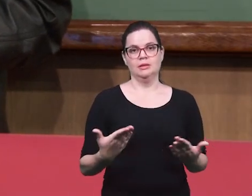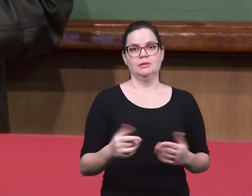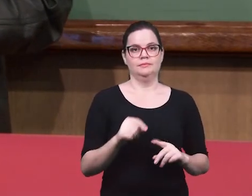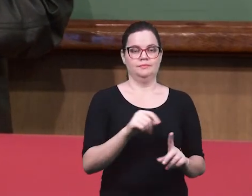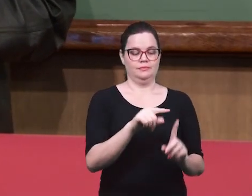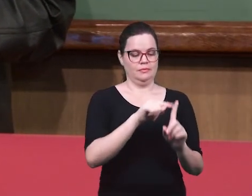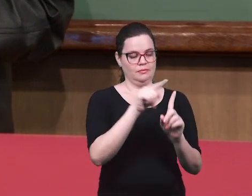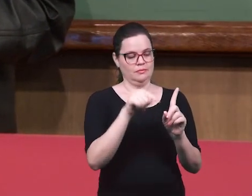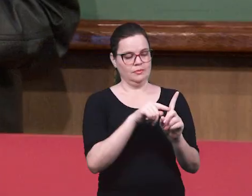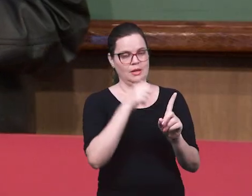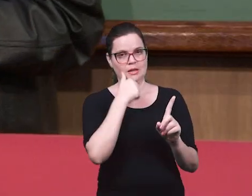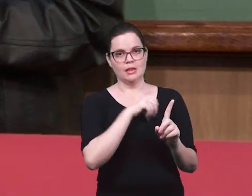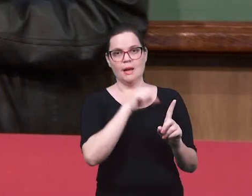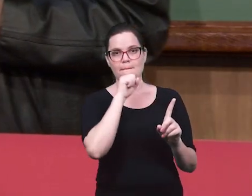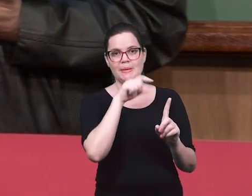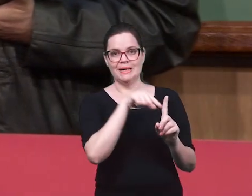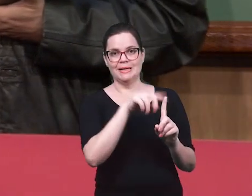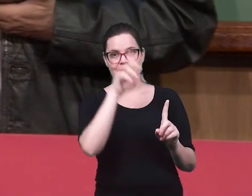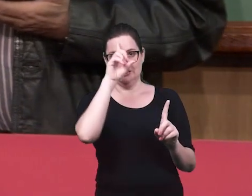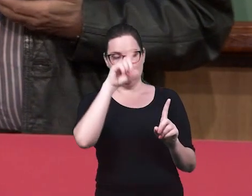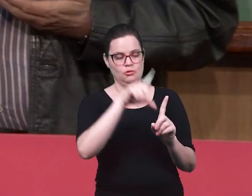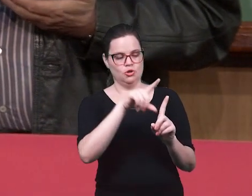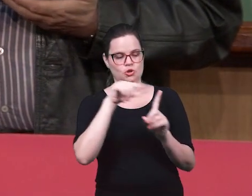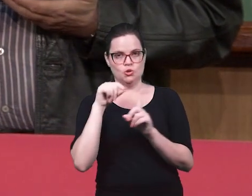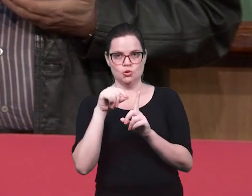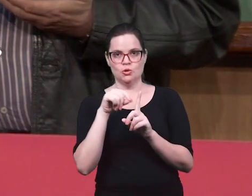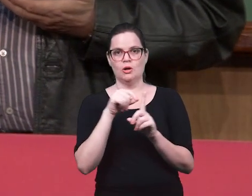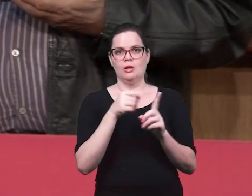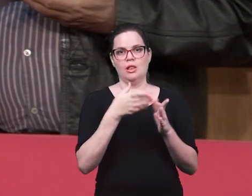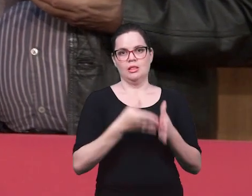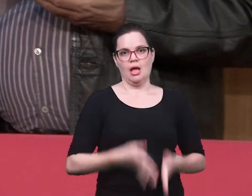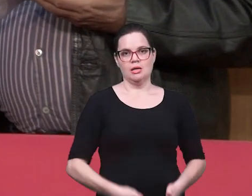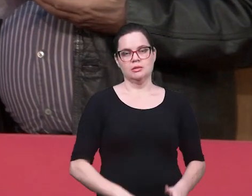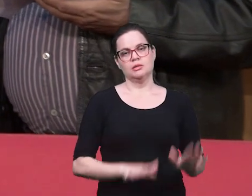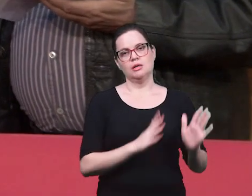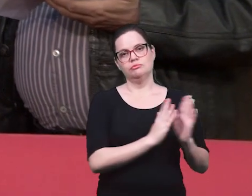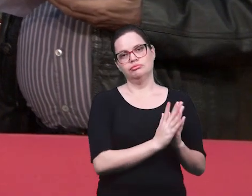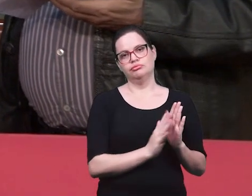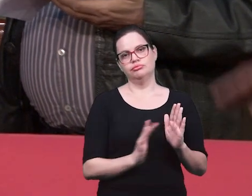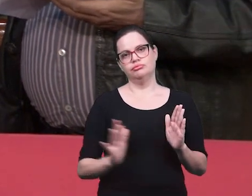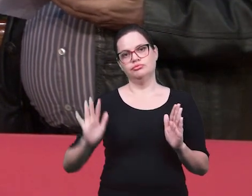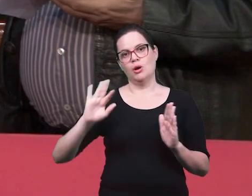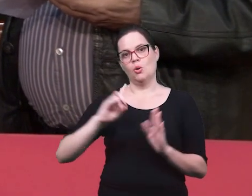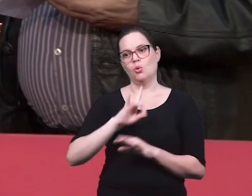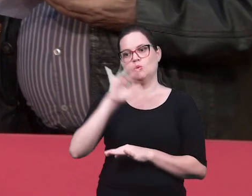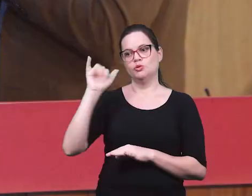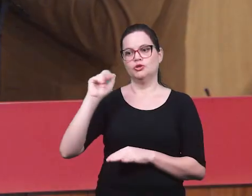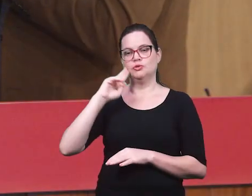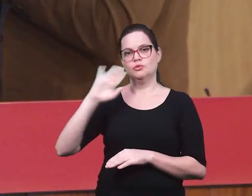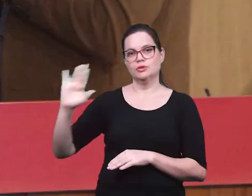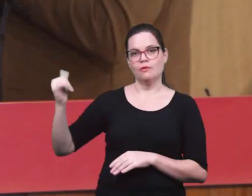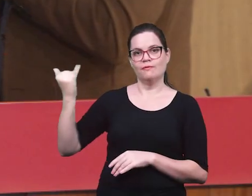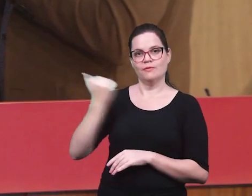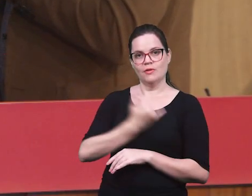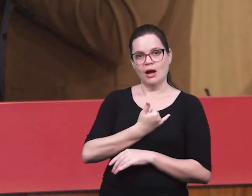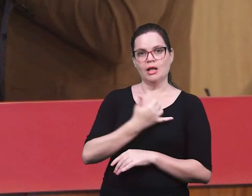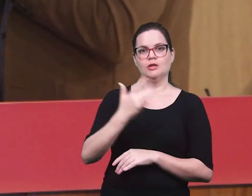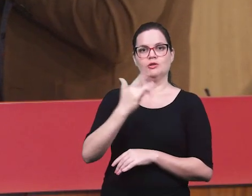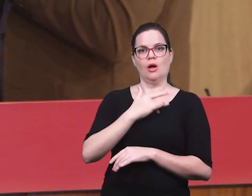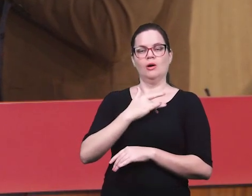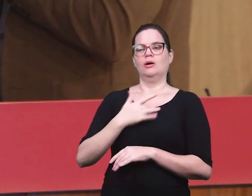mãe, nem sabe, descobre através de Jesus e agora ele vai seguindo todo dia. O processo da salvação. É o processo de